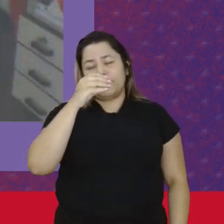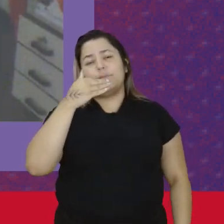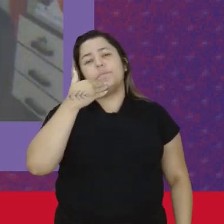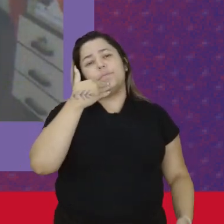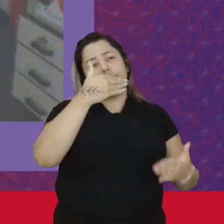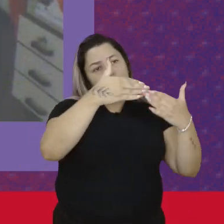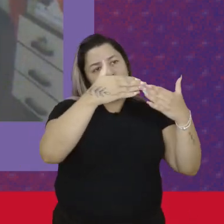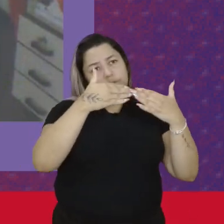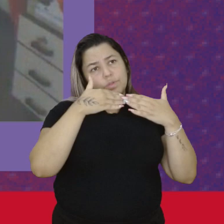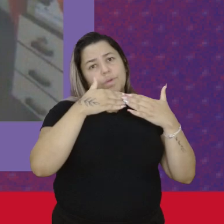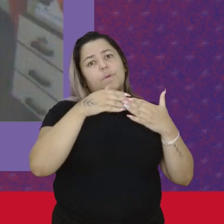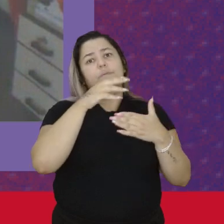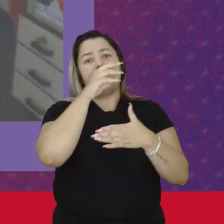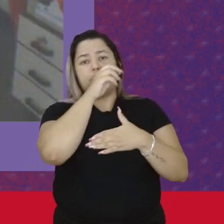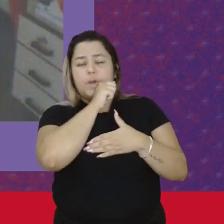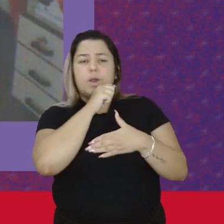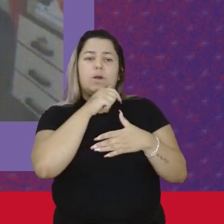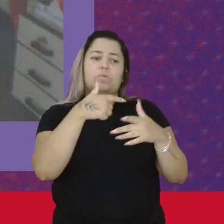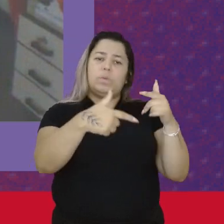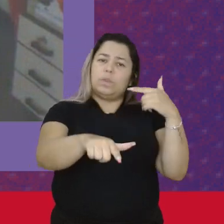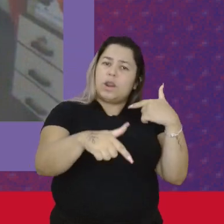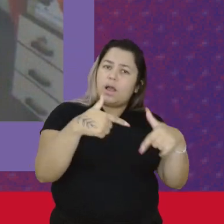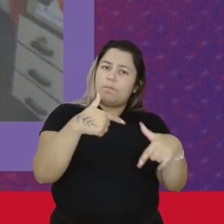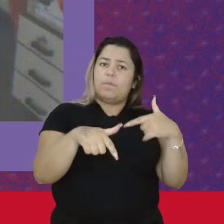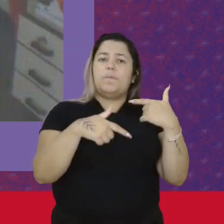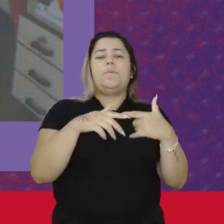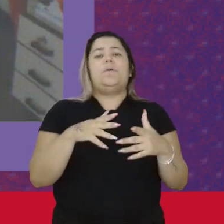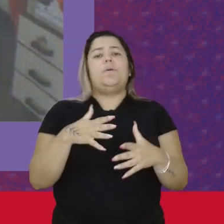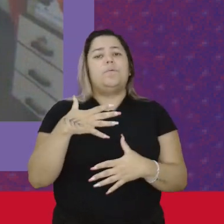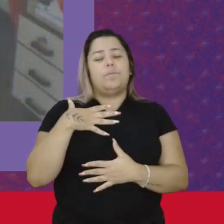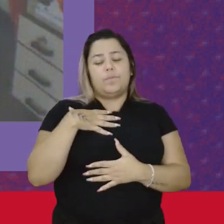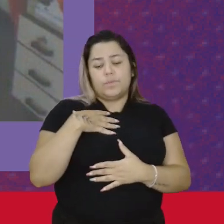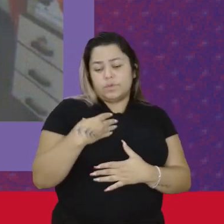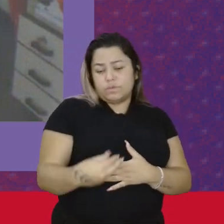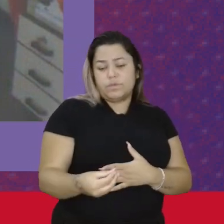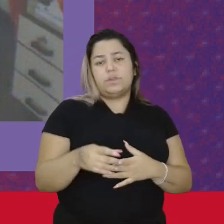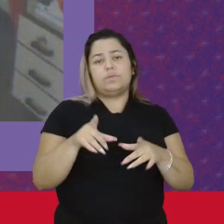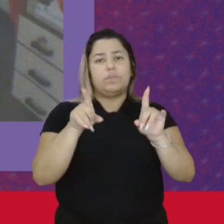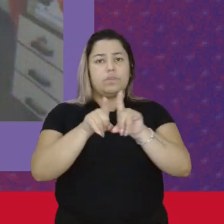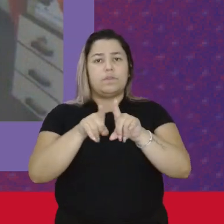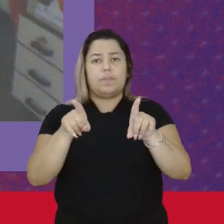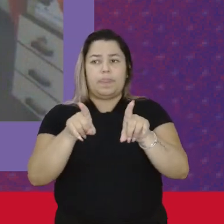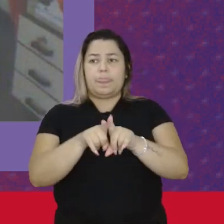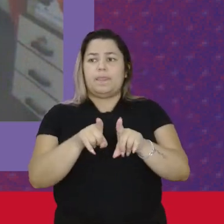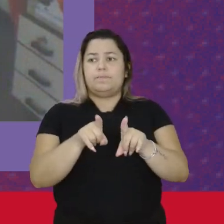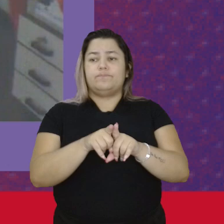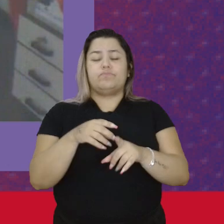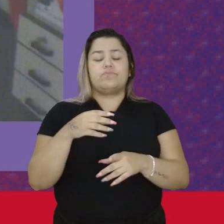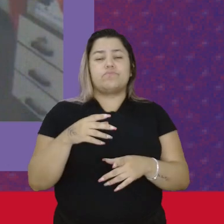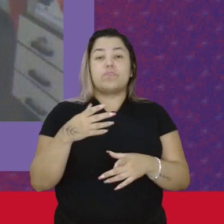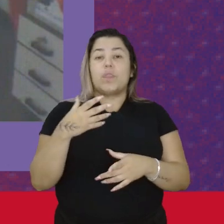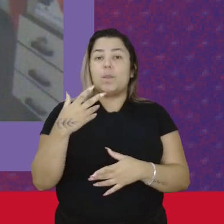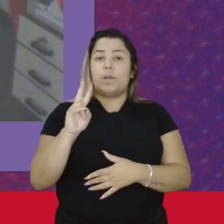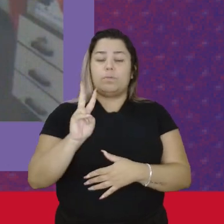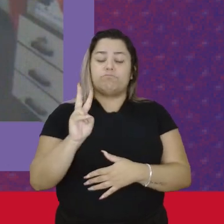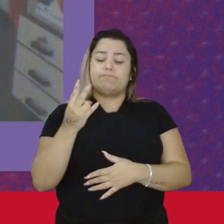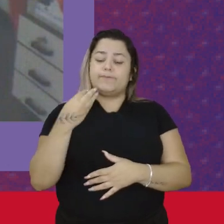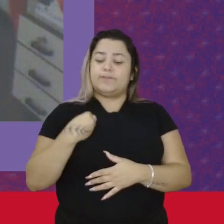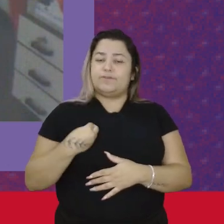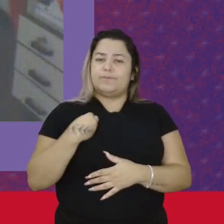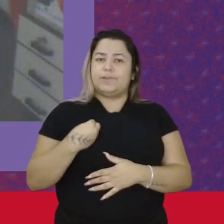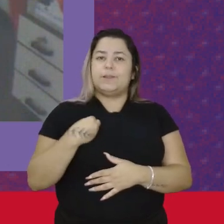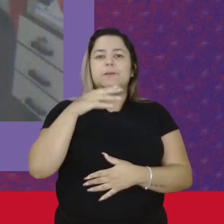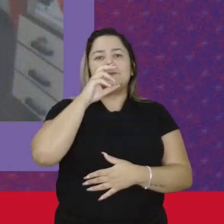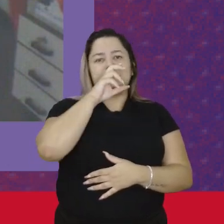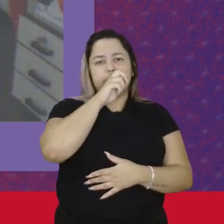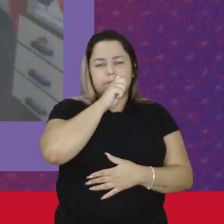pão, pedindo emprego, pedindo o fim do custo, do alta do custo de vida, enfim. Pão era pão, né?